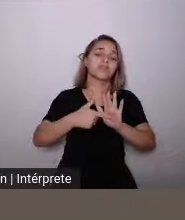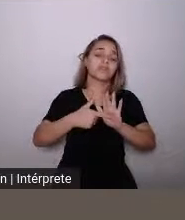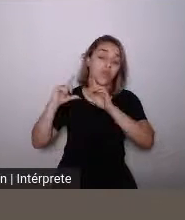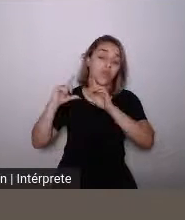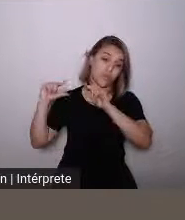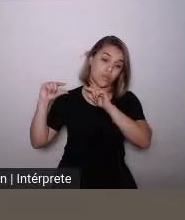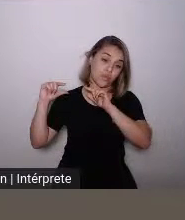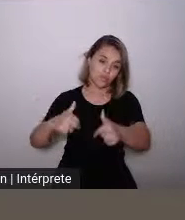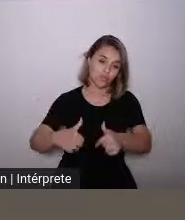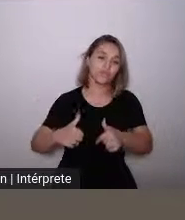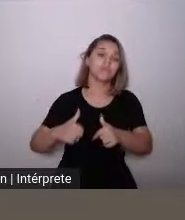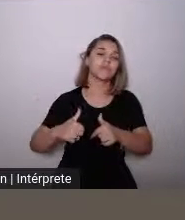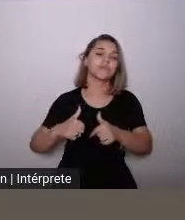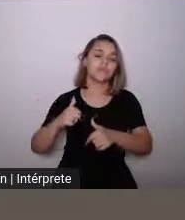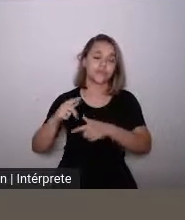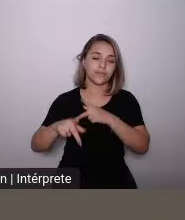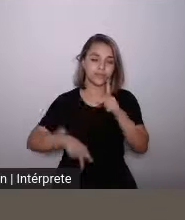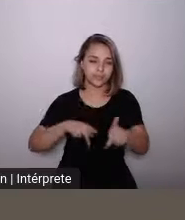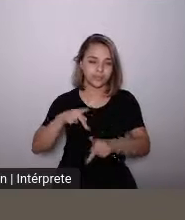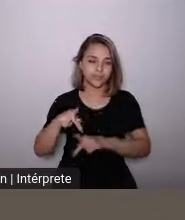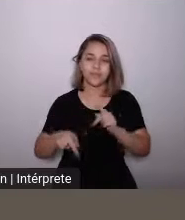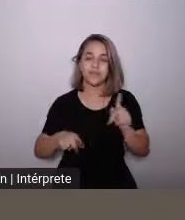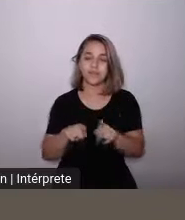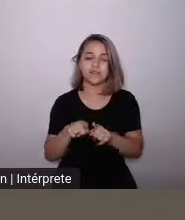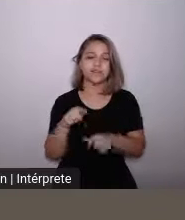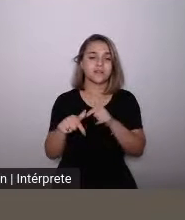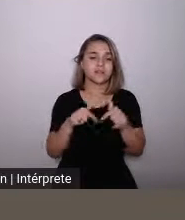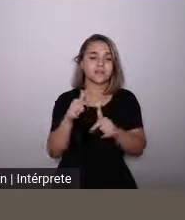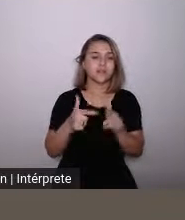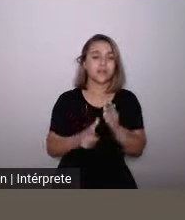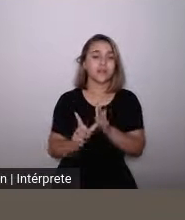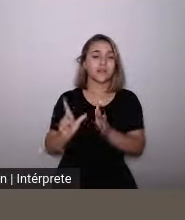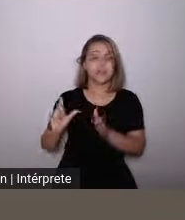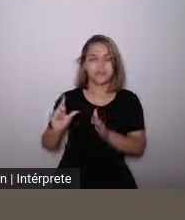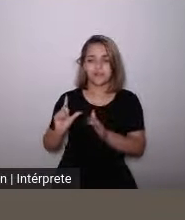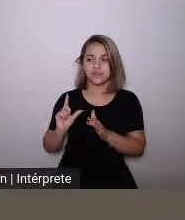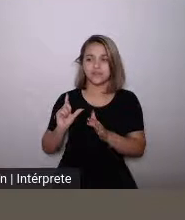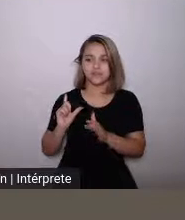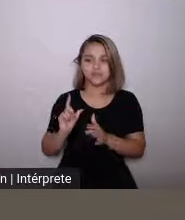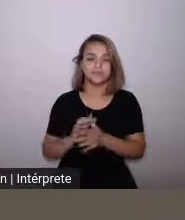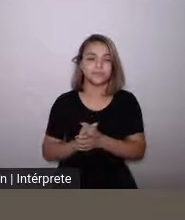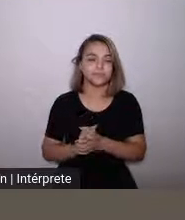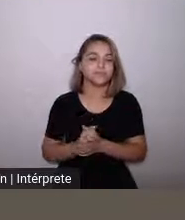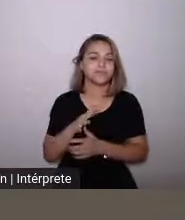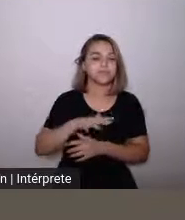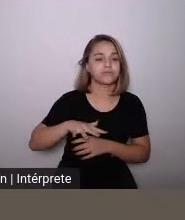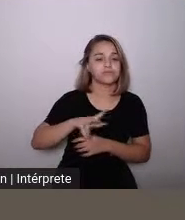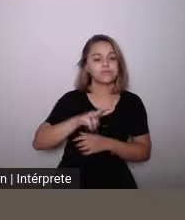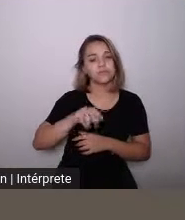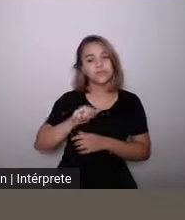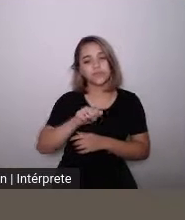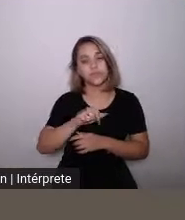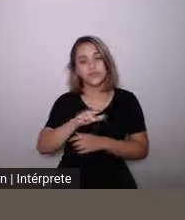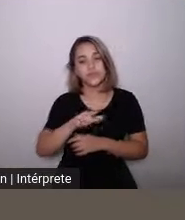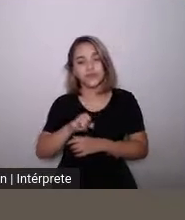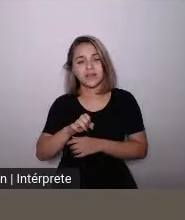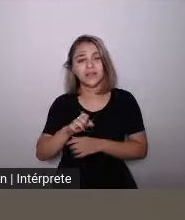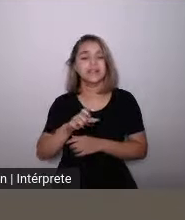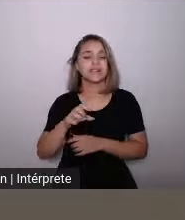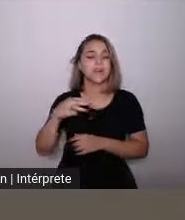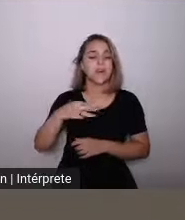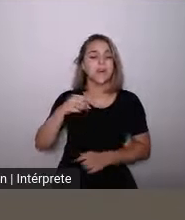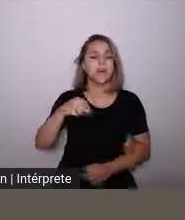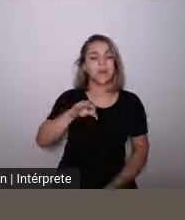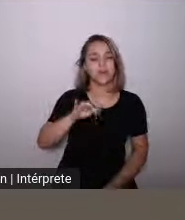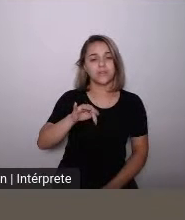que trabalhos anteriores encenam a decadência da cafeicultura do Vale do Paraíba, como Cidades Mortas, de Monteiro Lobato, as crônicas